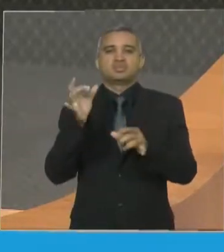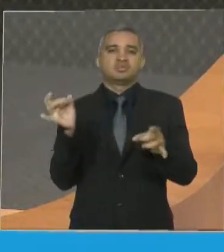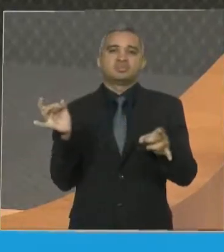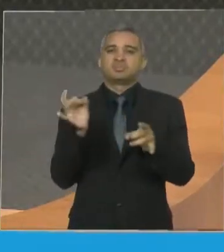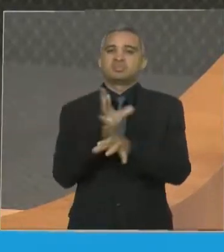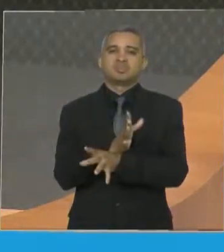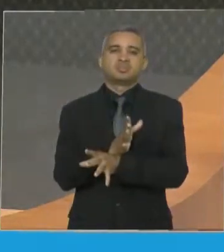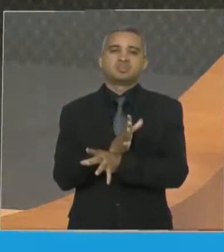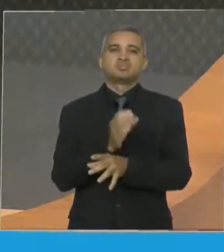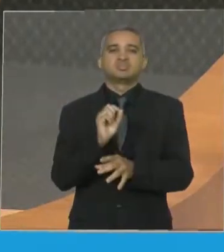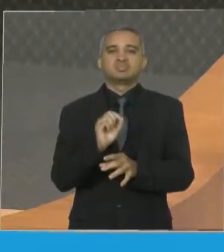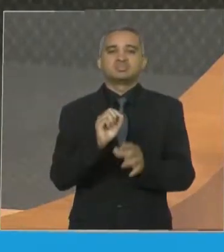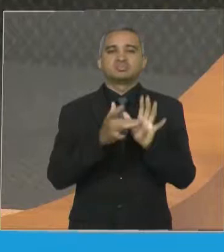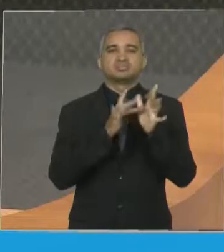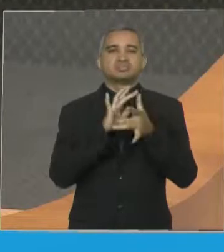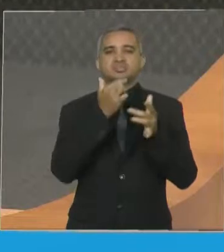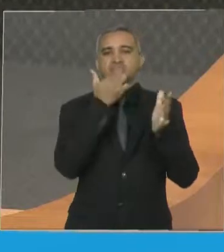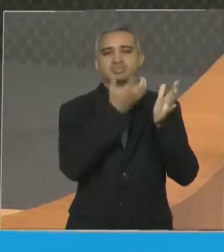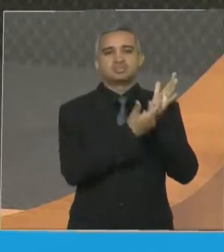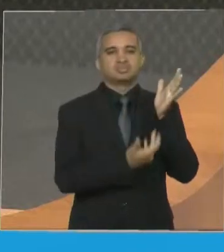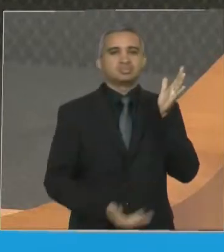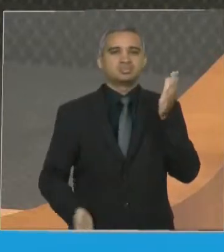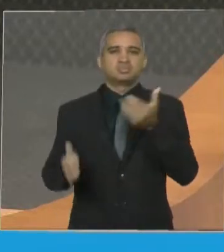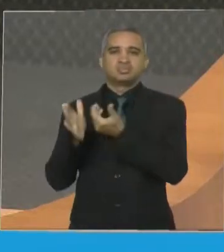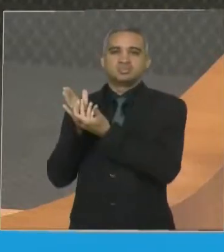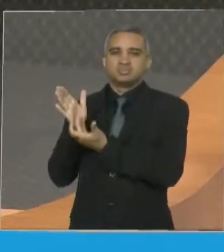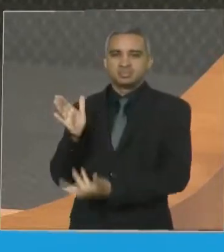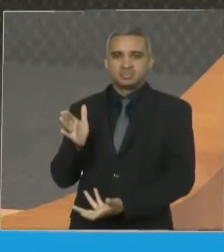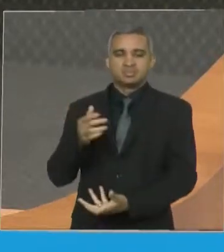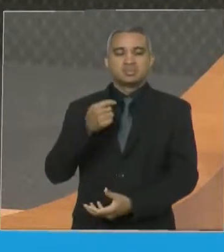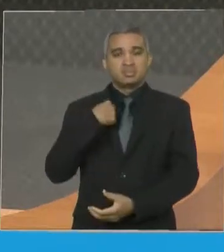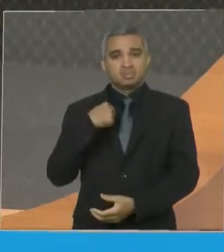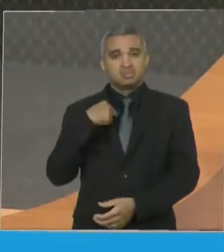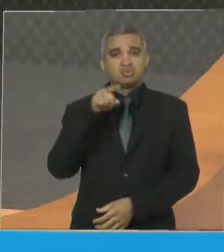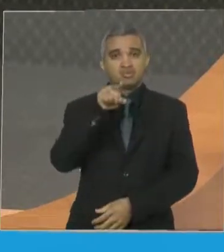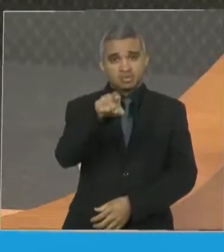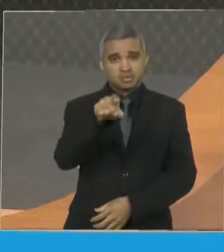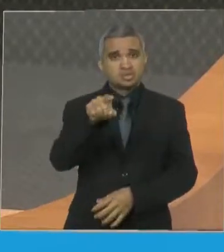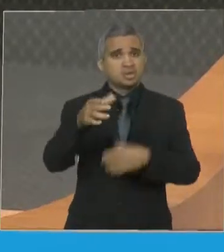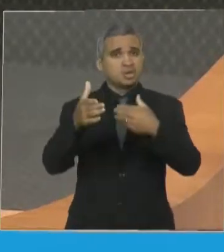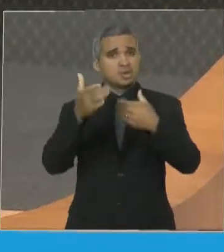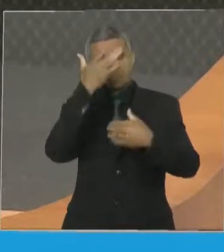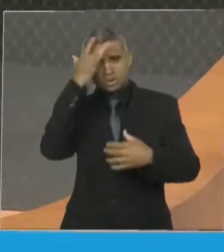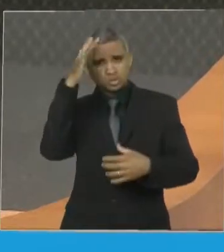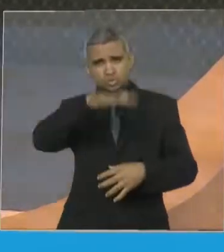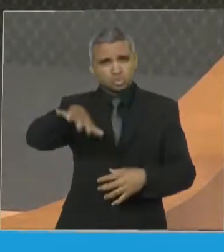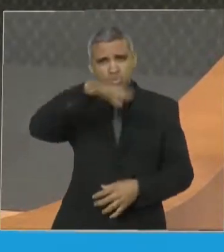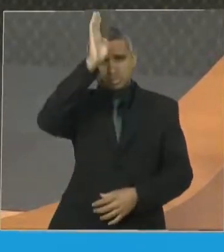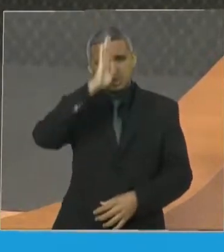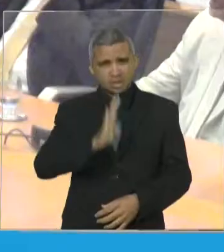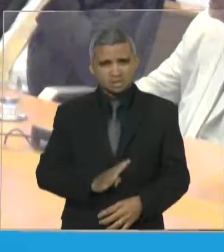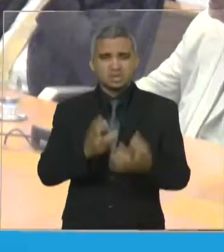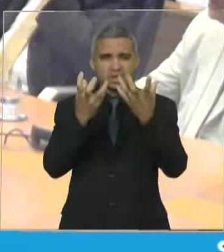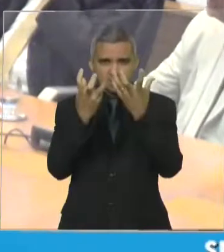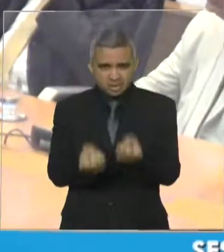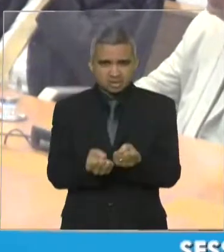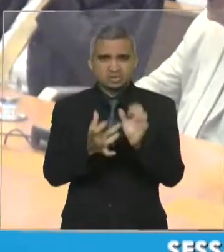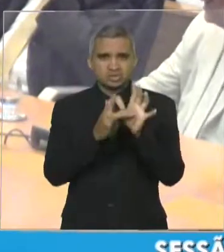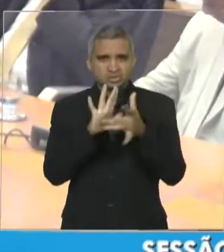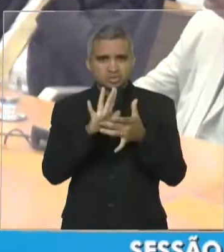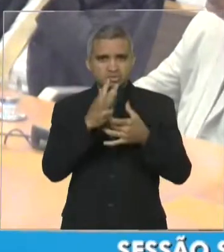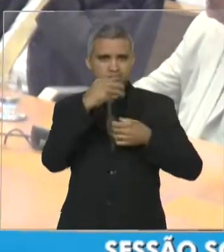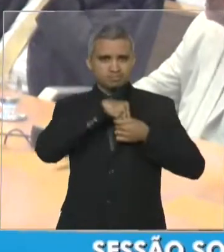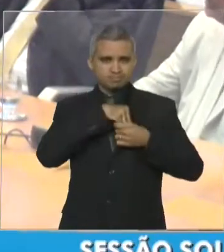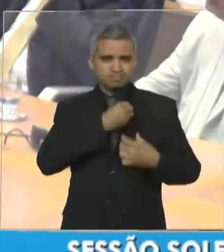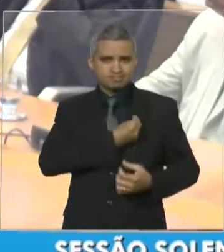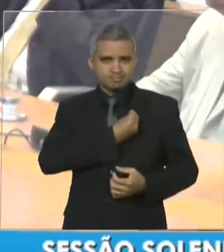eu, você, o embaixador e qualquer pessoa do Brasil que aceitar Jesus como seu salvador de sua vida, possa ser salvo.